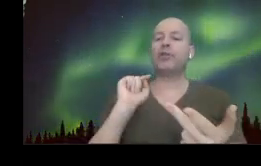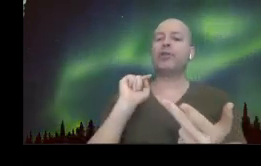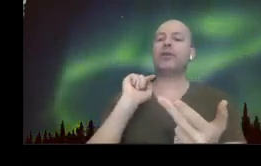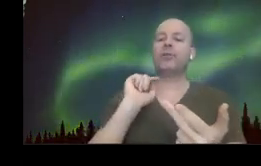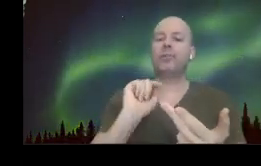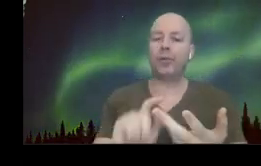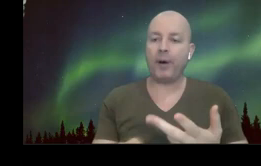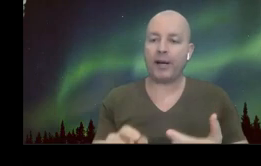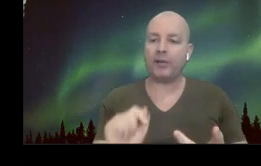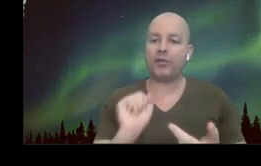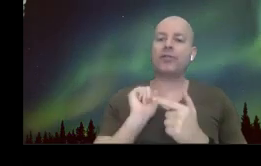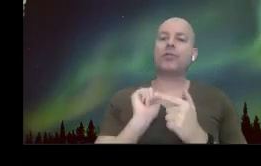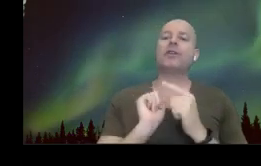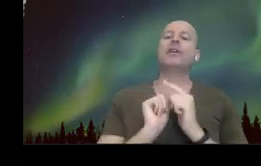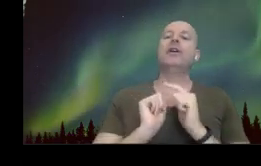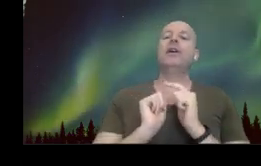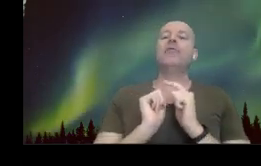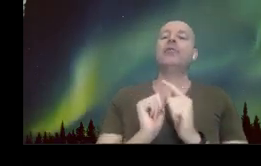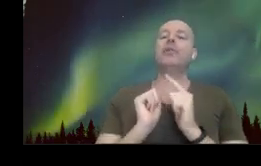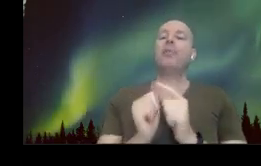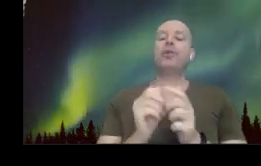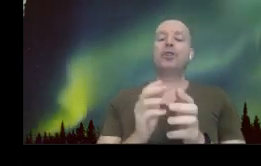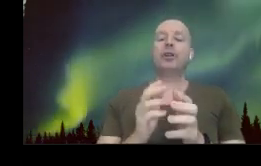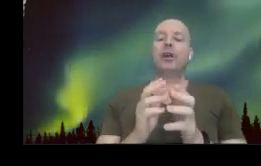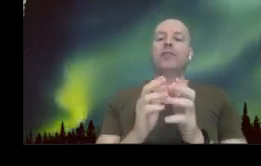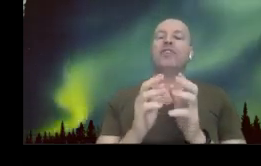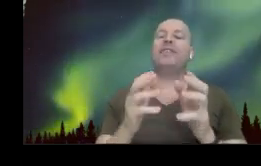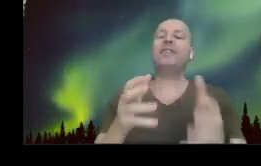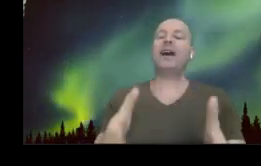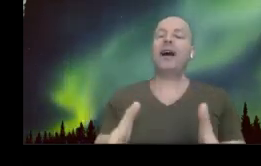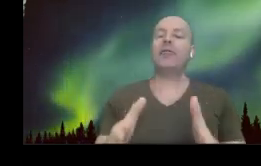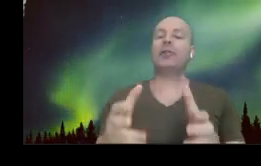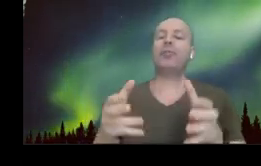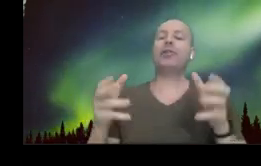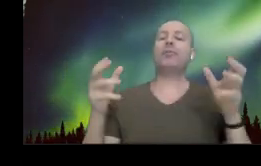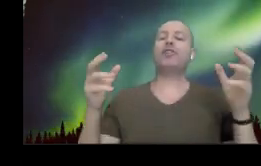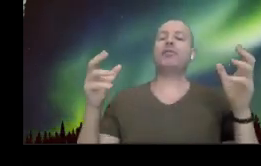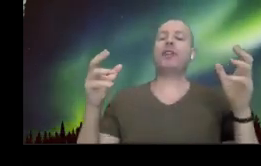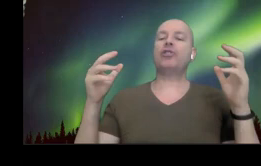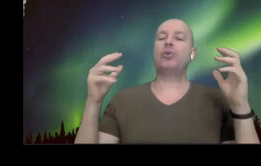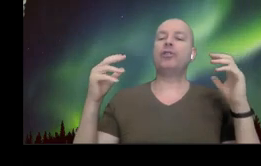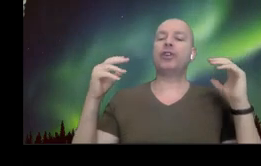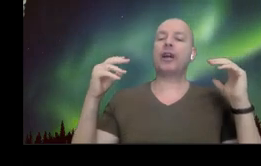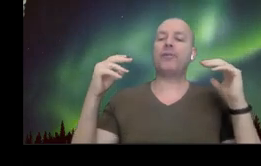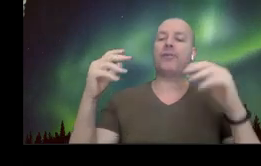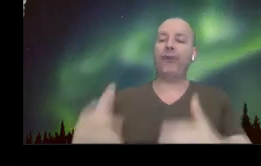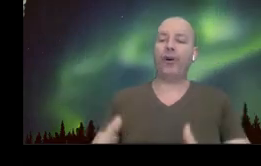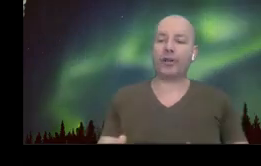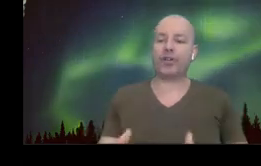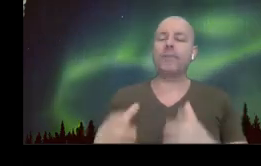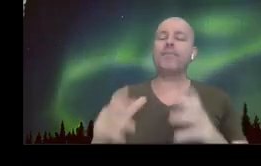Parque Nacional da Serra do Cipó, Parque não sei das quantas. Você pode visitar, você pode ter uma atividade